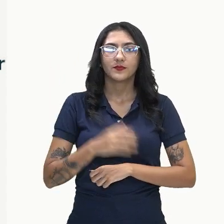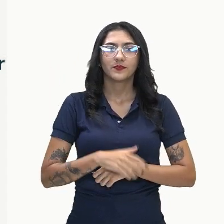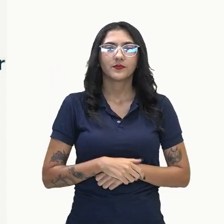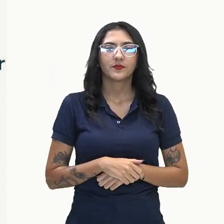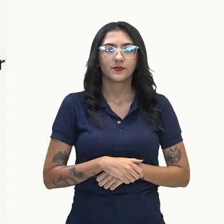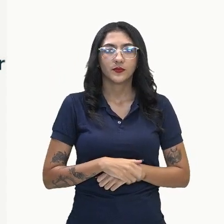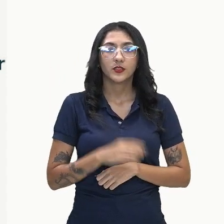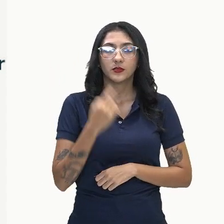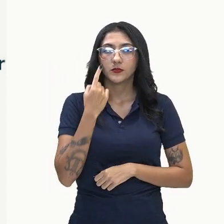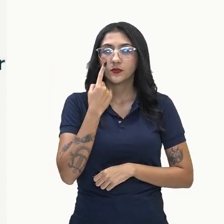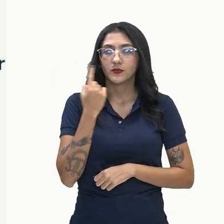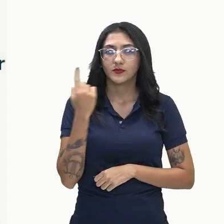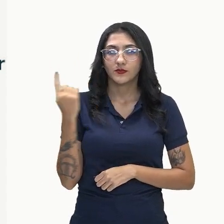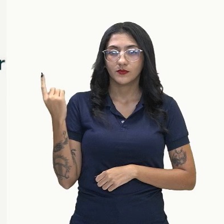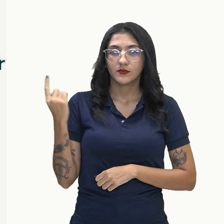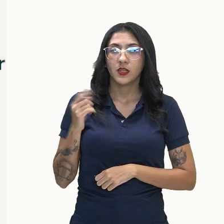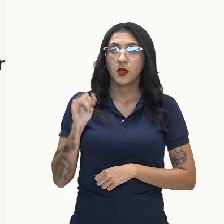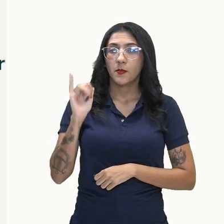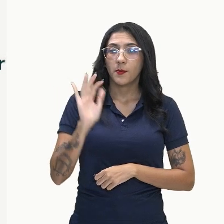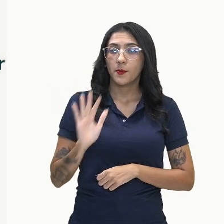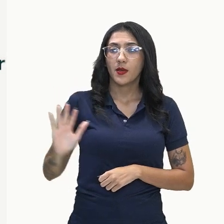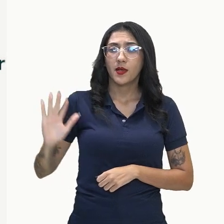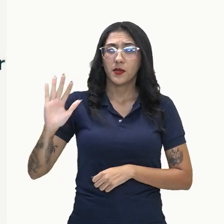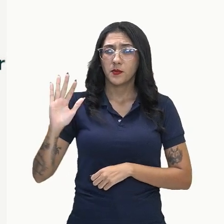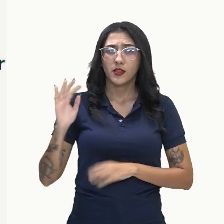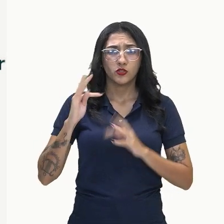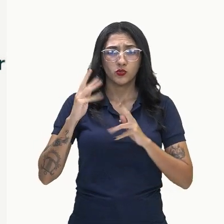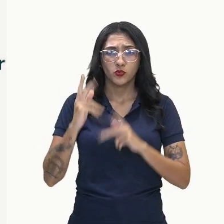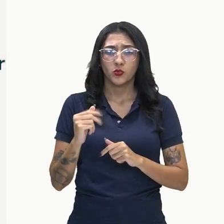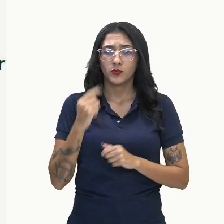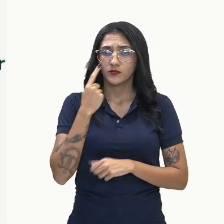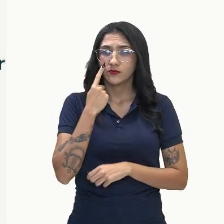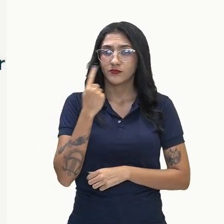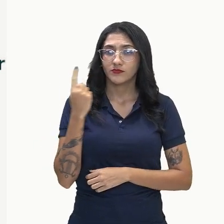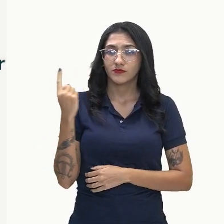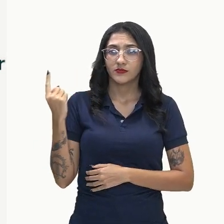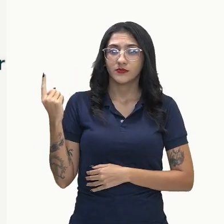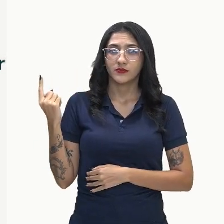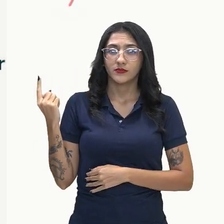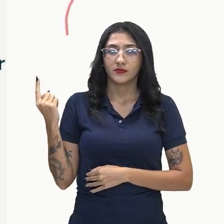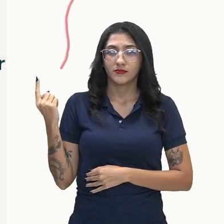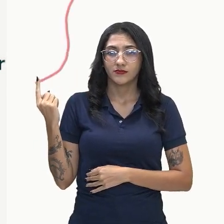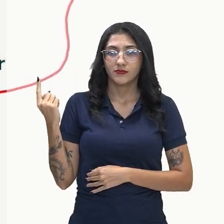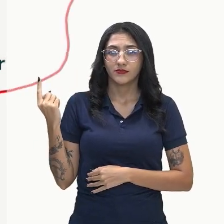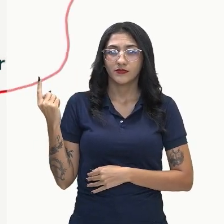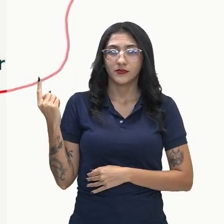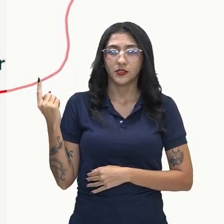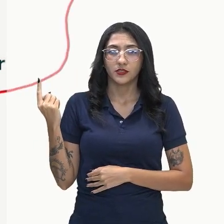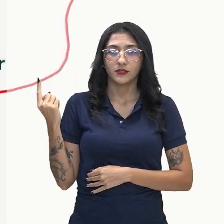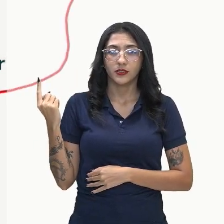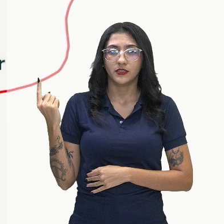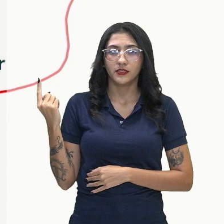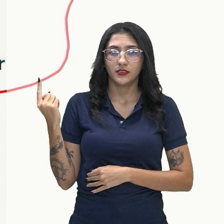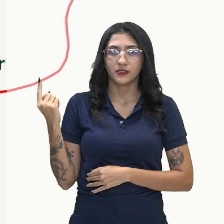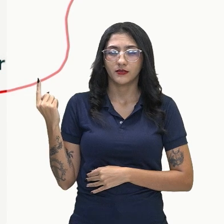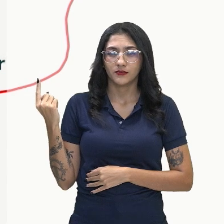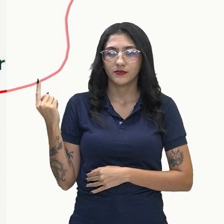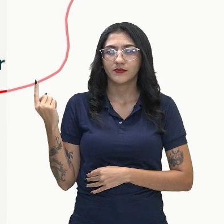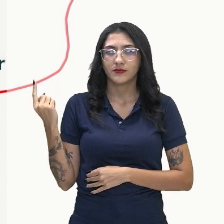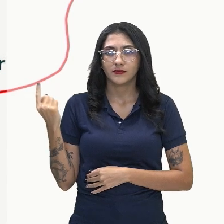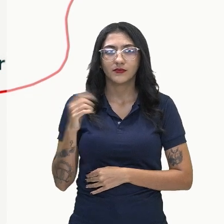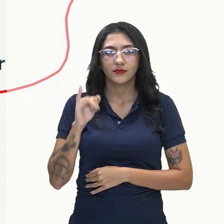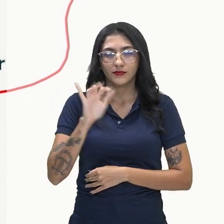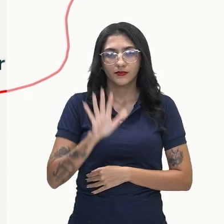Aqui, gente, é a imagem, tá? Tudo isso aqui é a imagem do texto, certo?